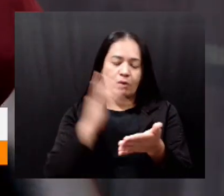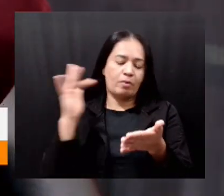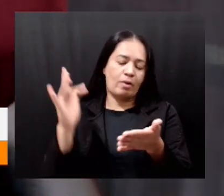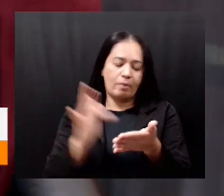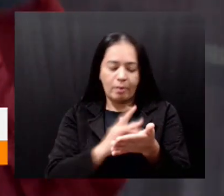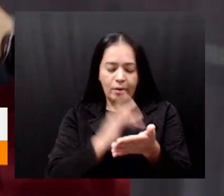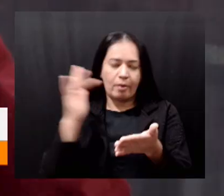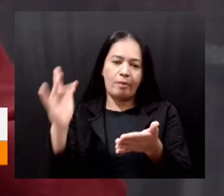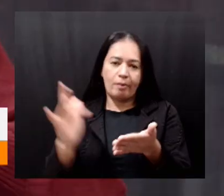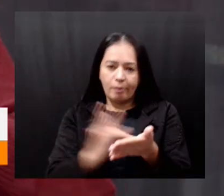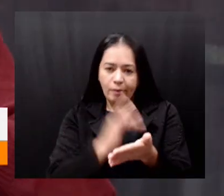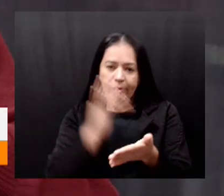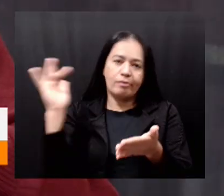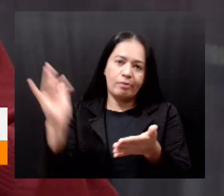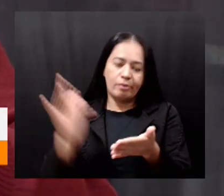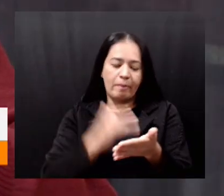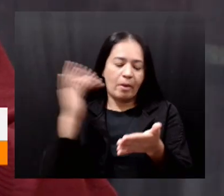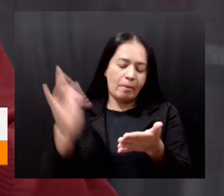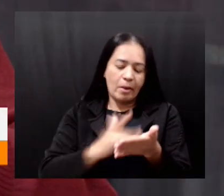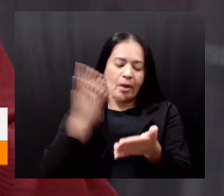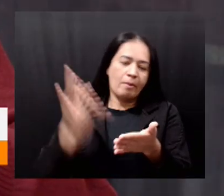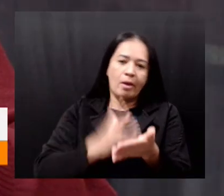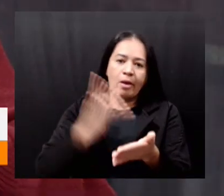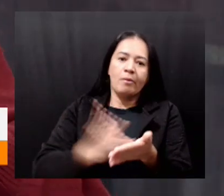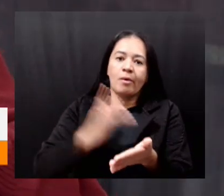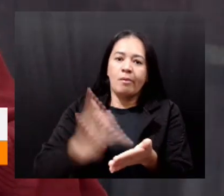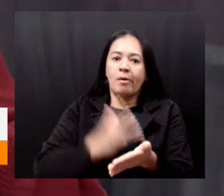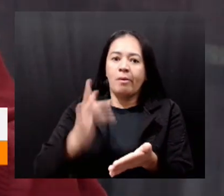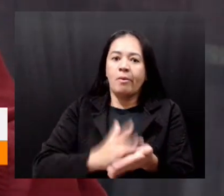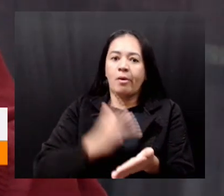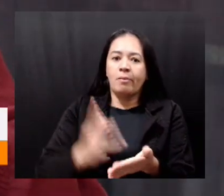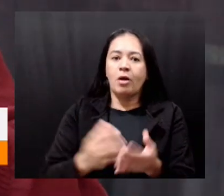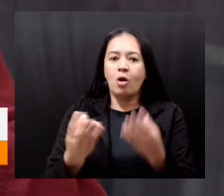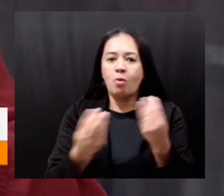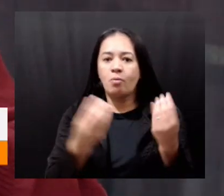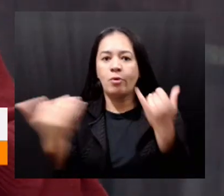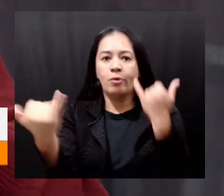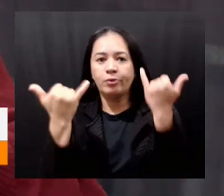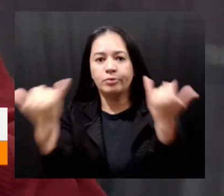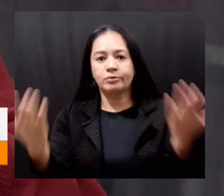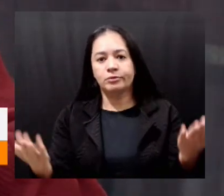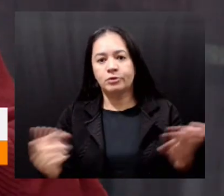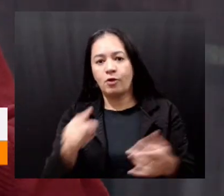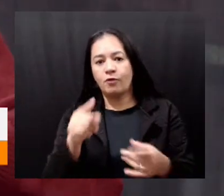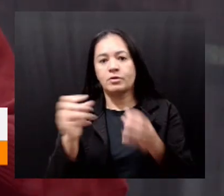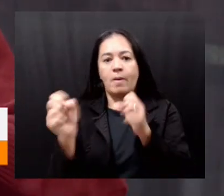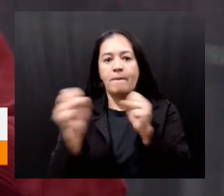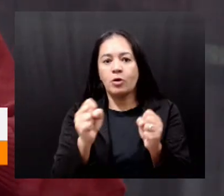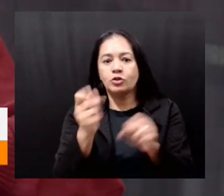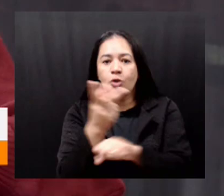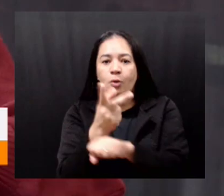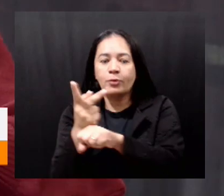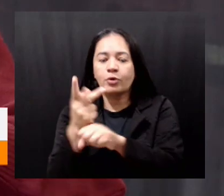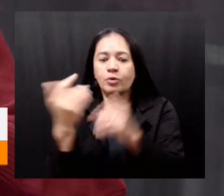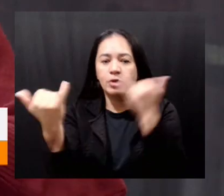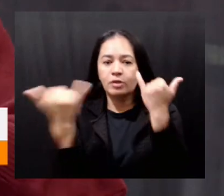vir de várias outras fontes, né? Então você pode buscar se informar, mas você não precisa